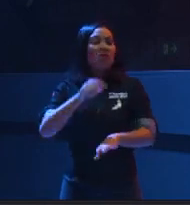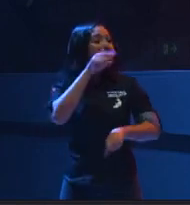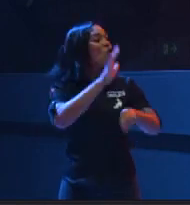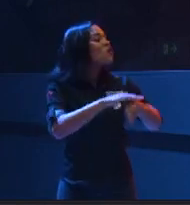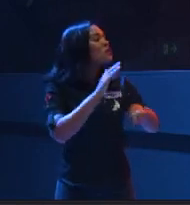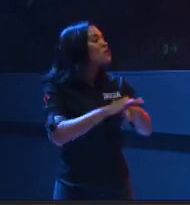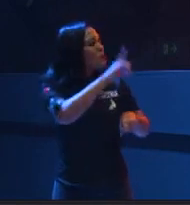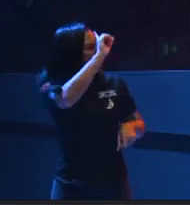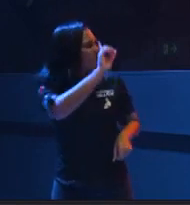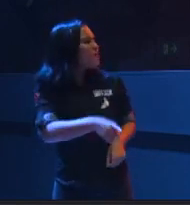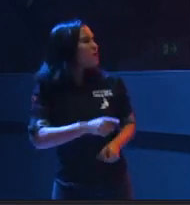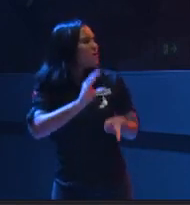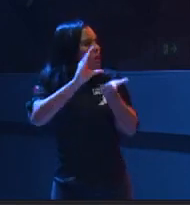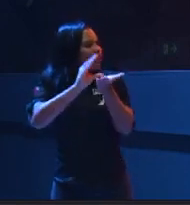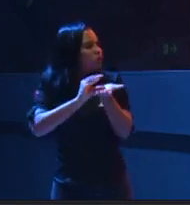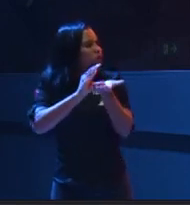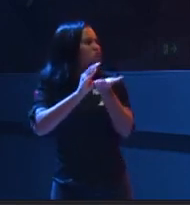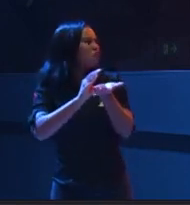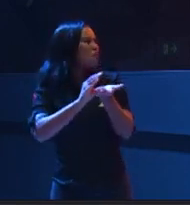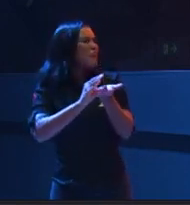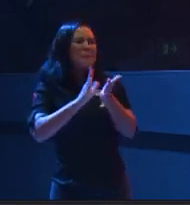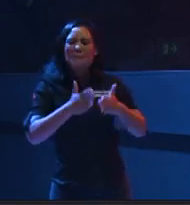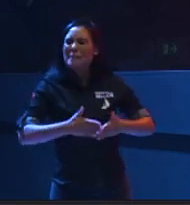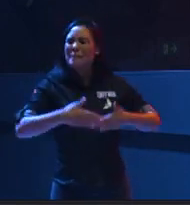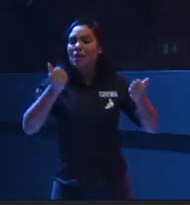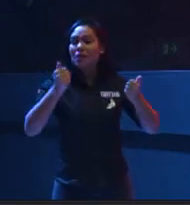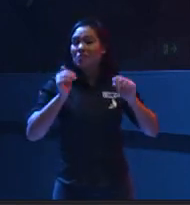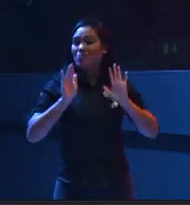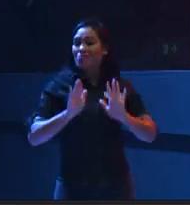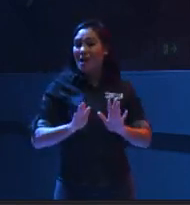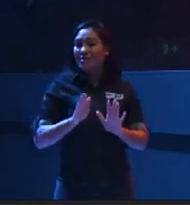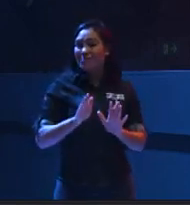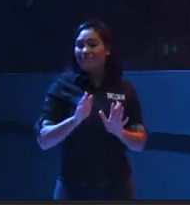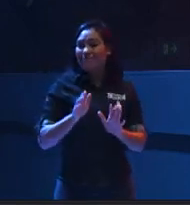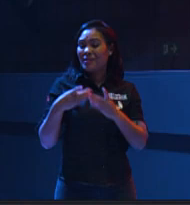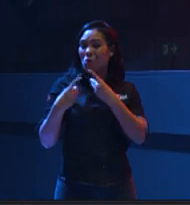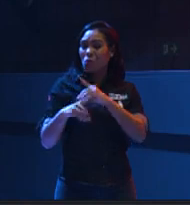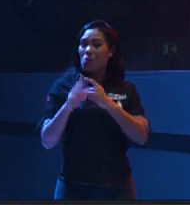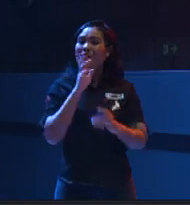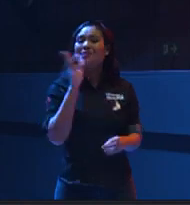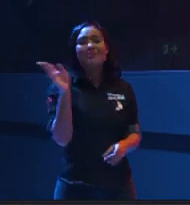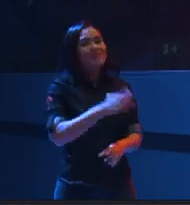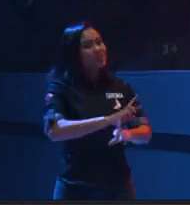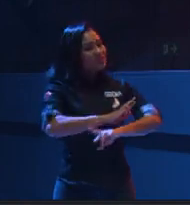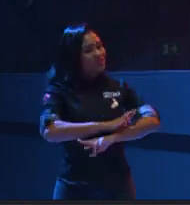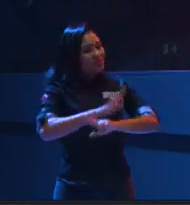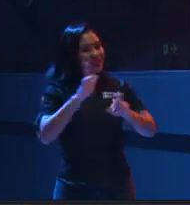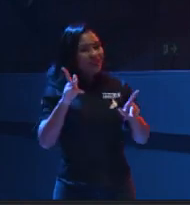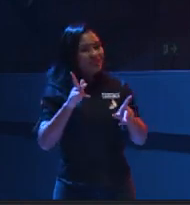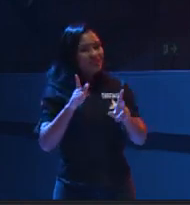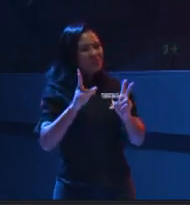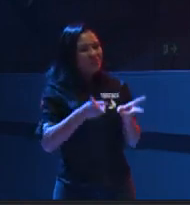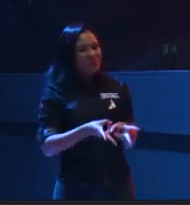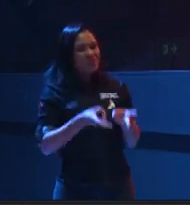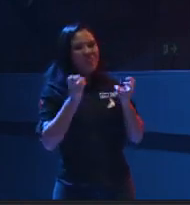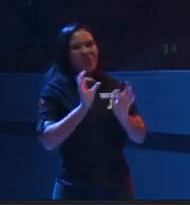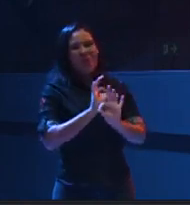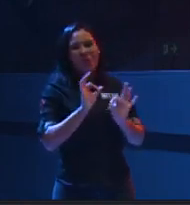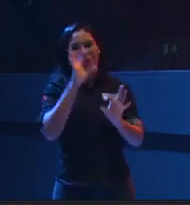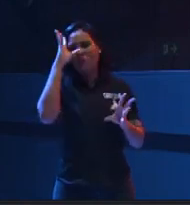senhor vai mandar É mas ele infelizmente não percebeu qual era a pergunta